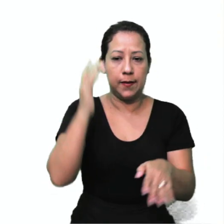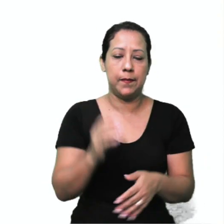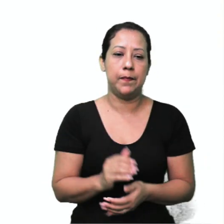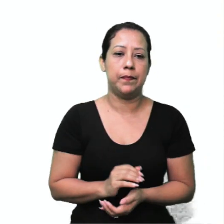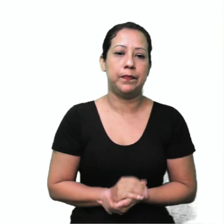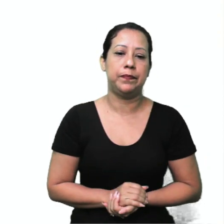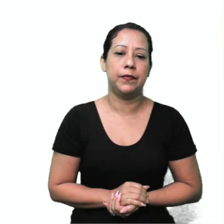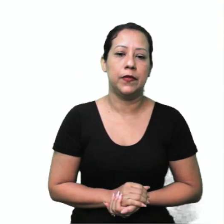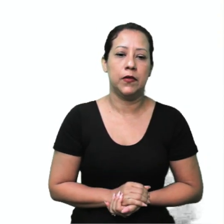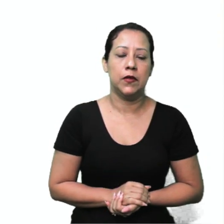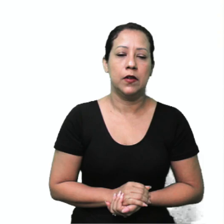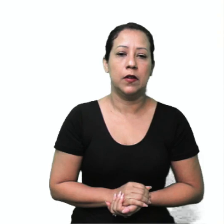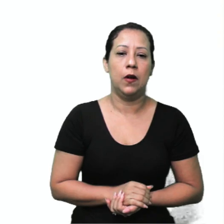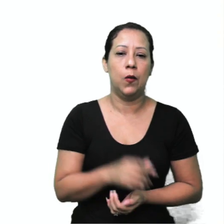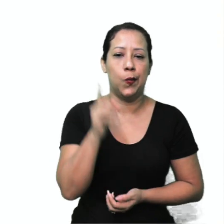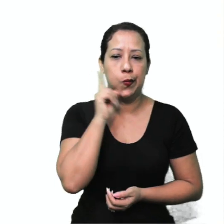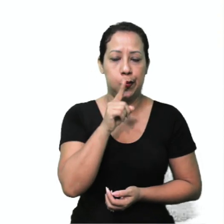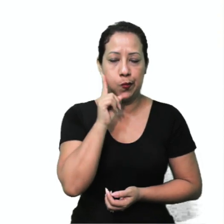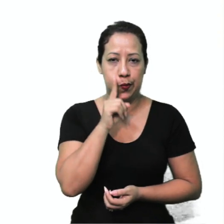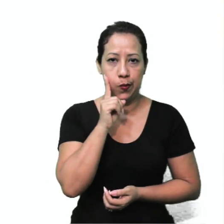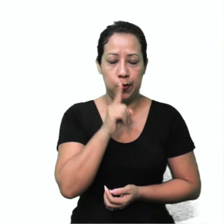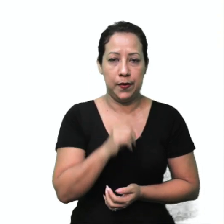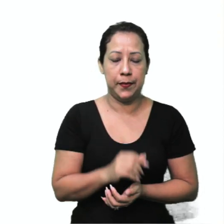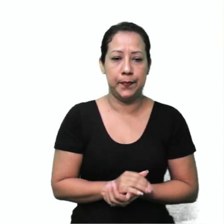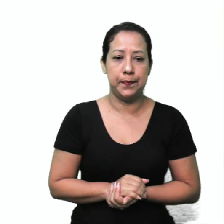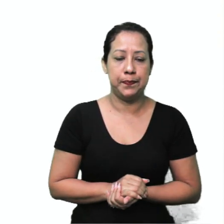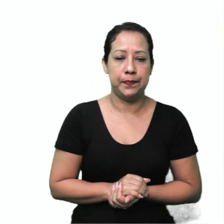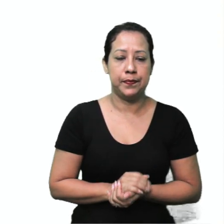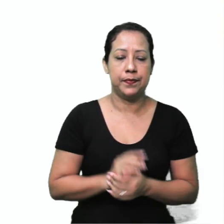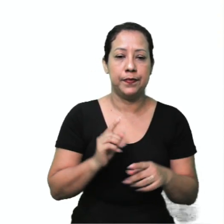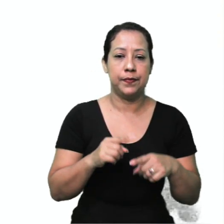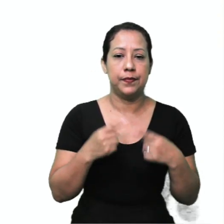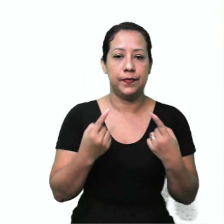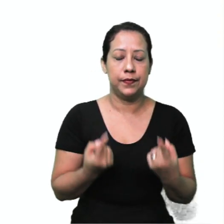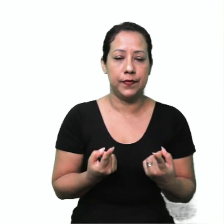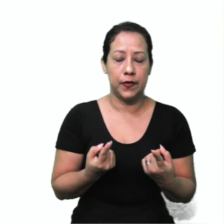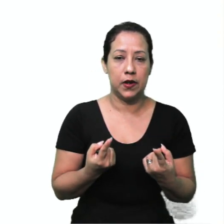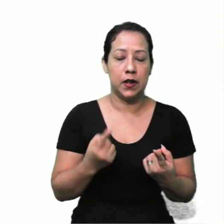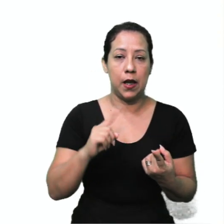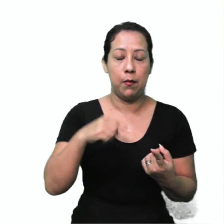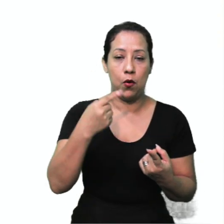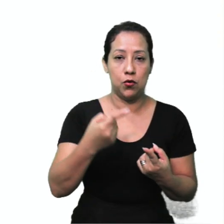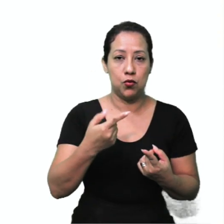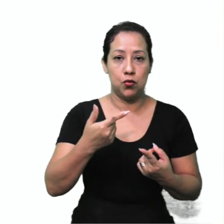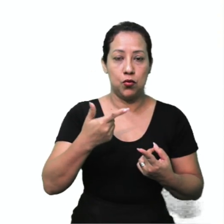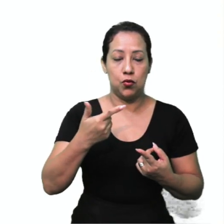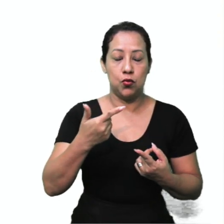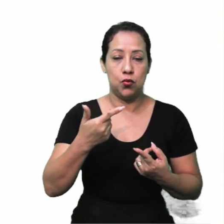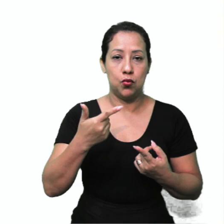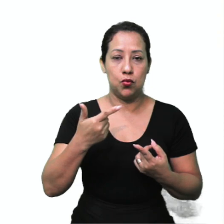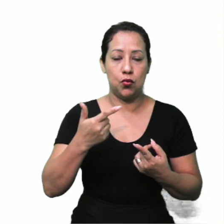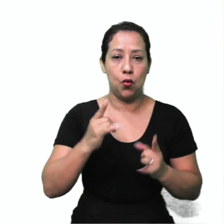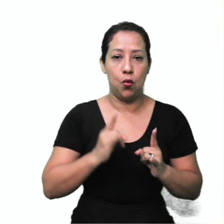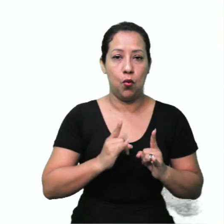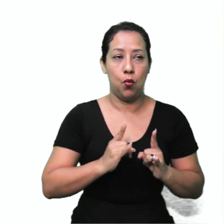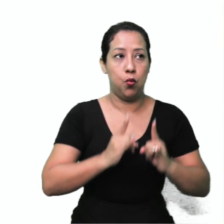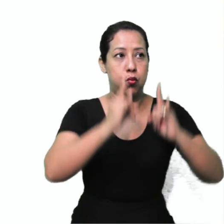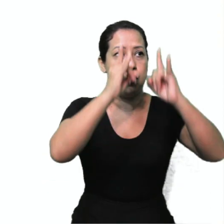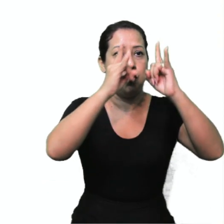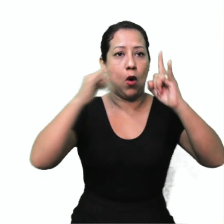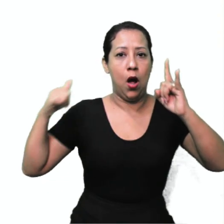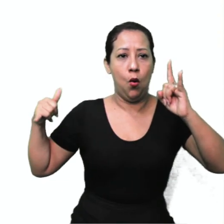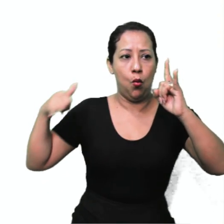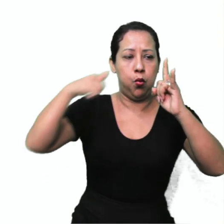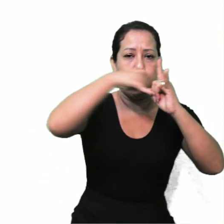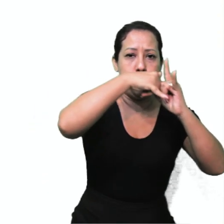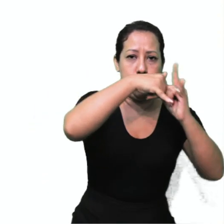restritivos com relação à entrada de imigrantes, sobretudo após os ataques de 11 de setembro de 2001. Eles